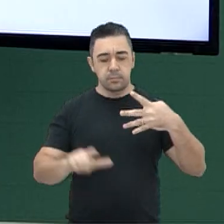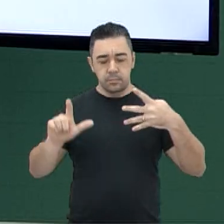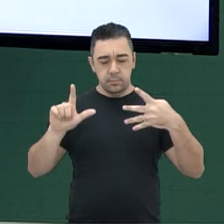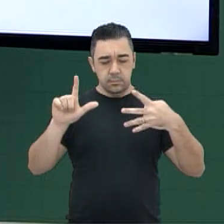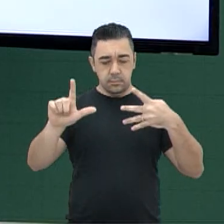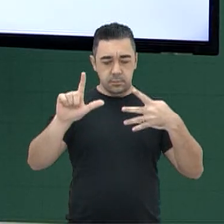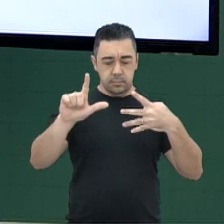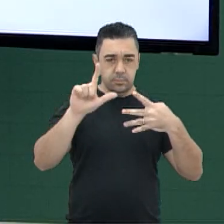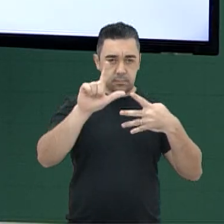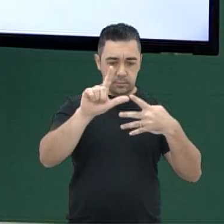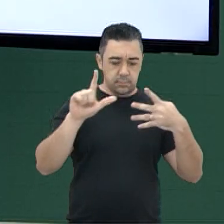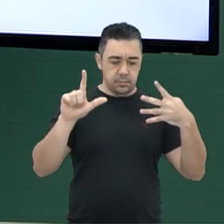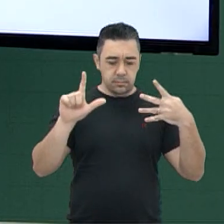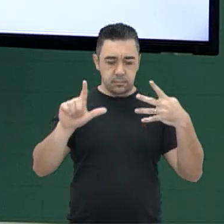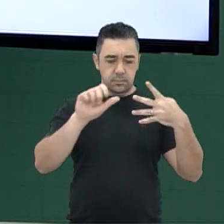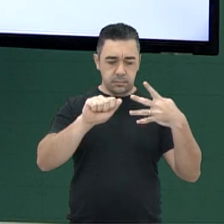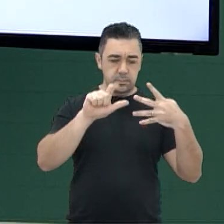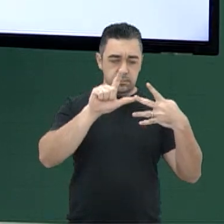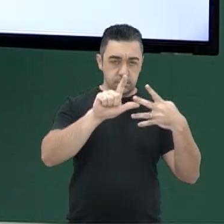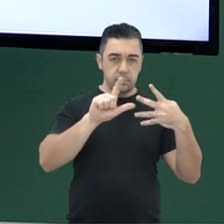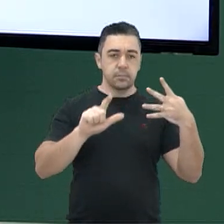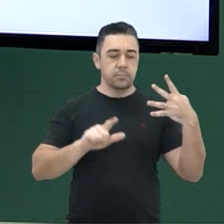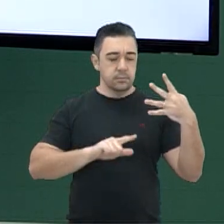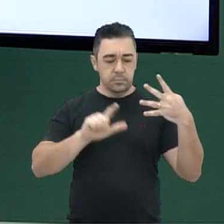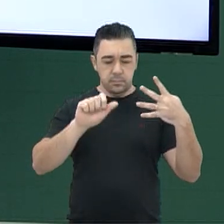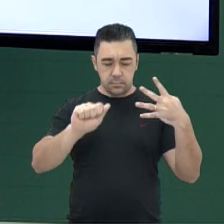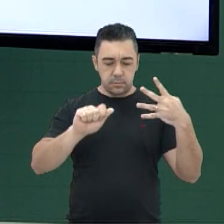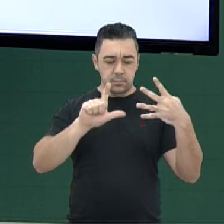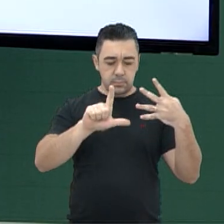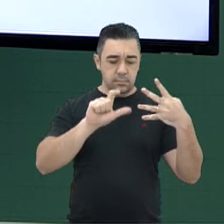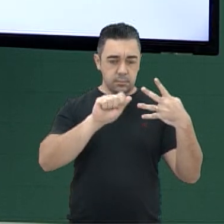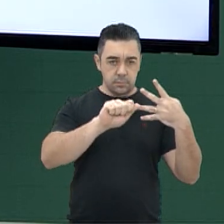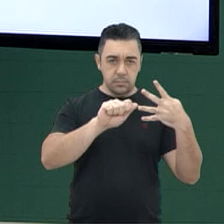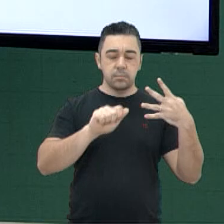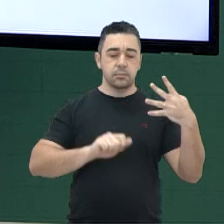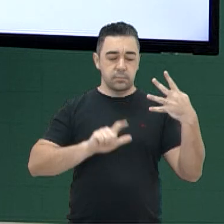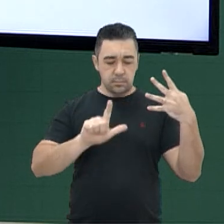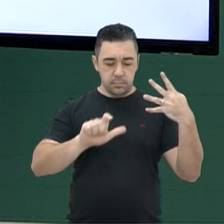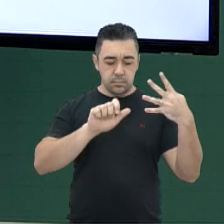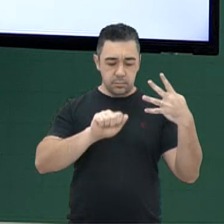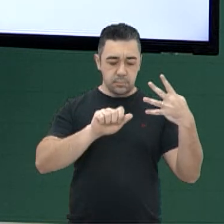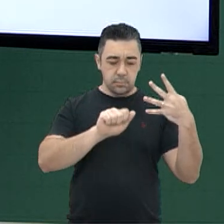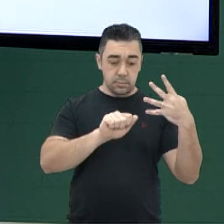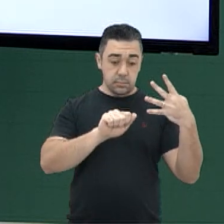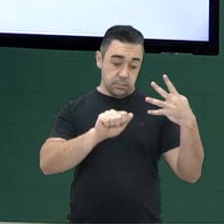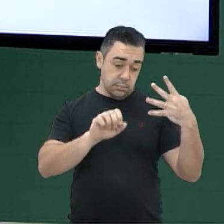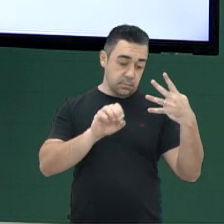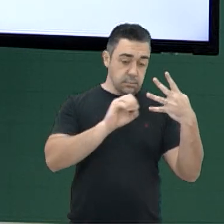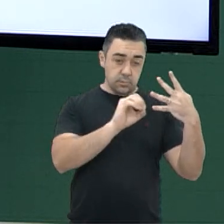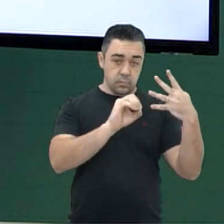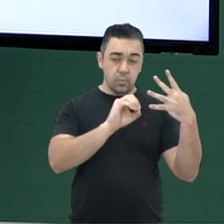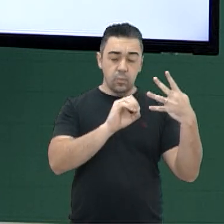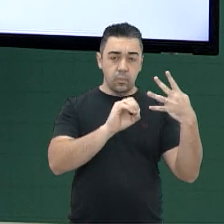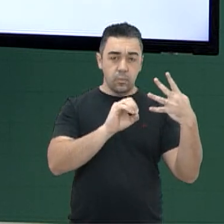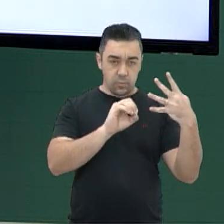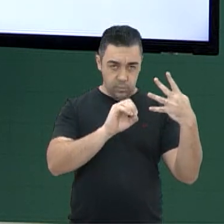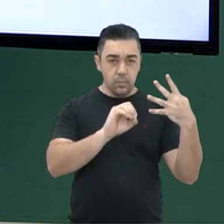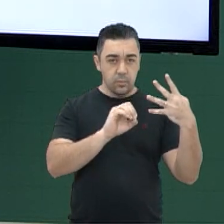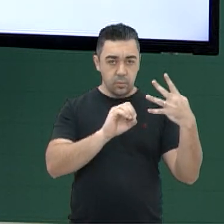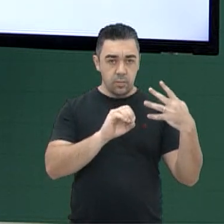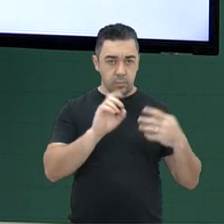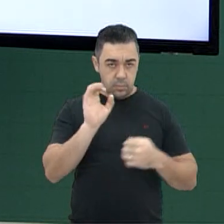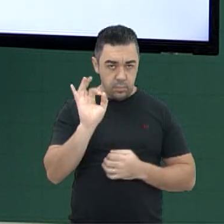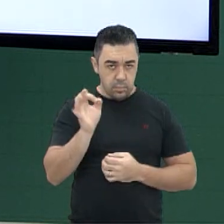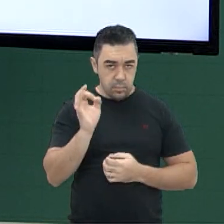lado, lado, lado, ângulo, lado, ângulo, lado, ângulo, lado, ângulo adjacente e